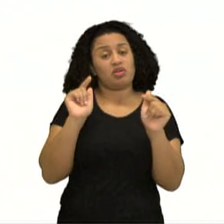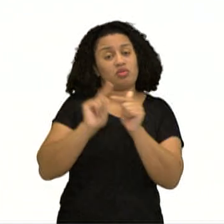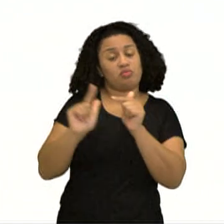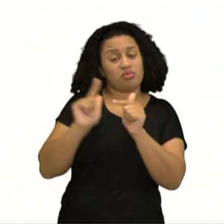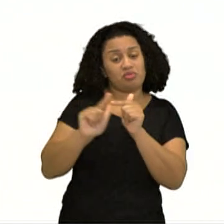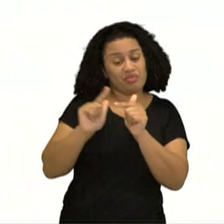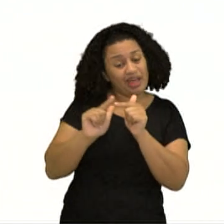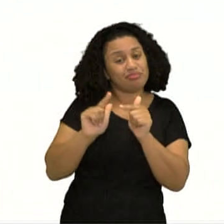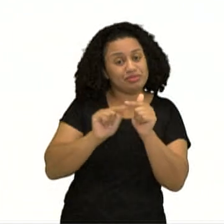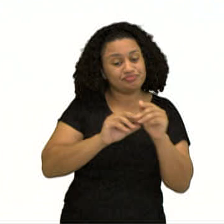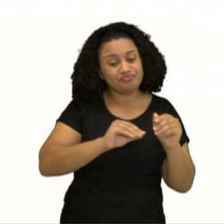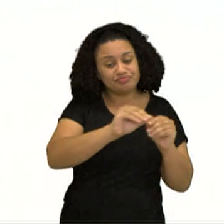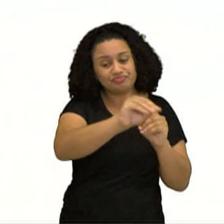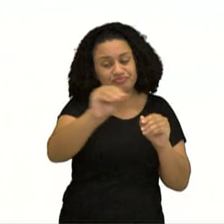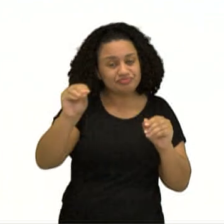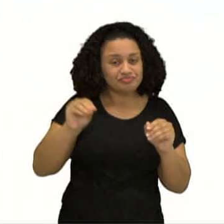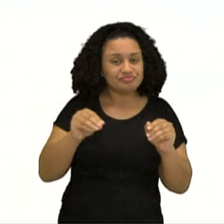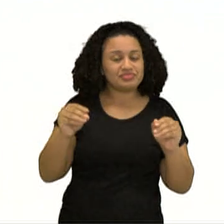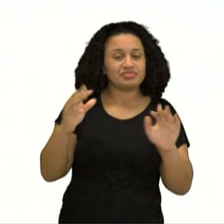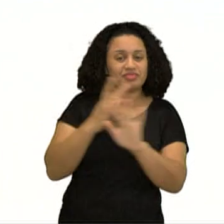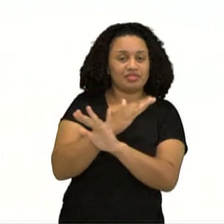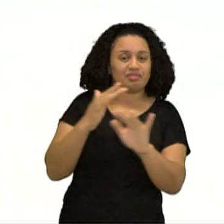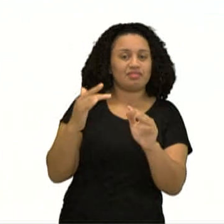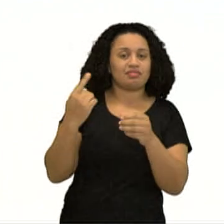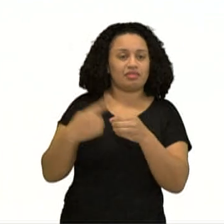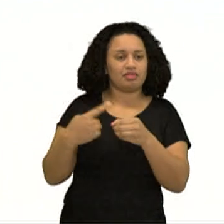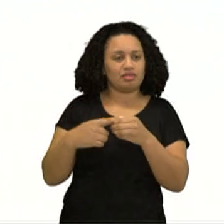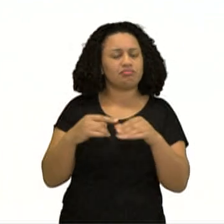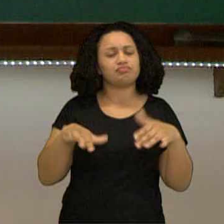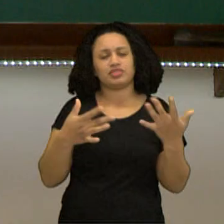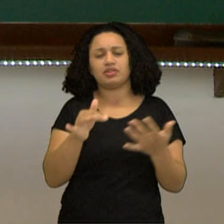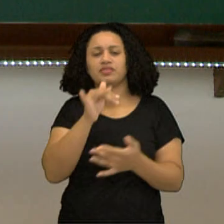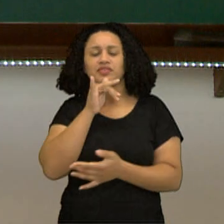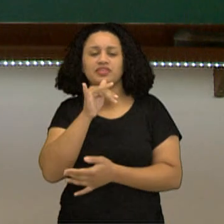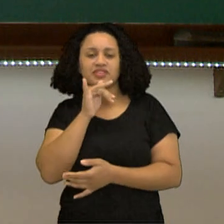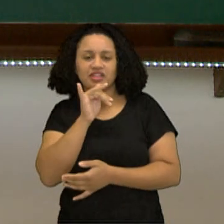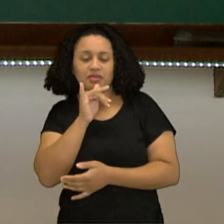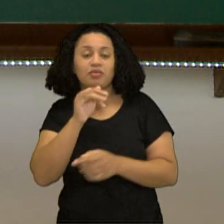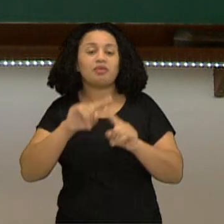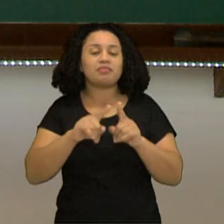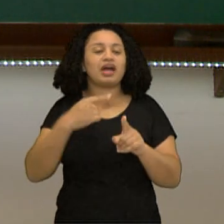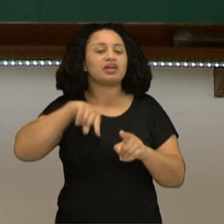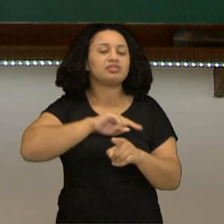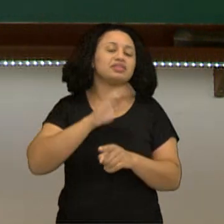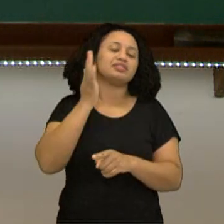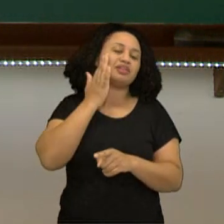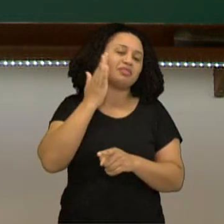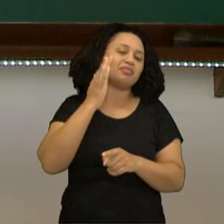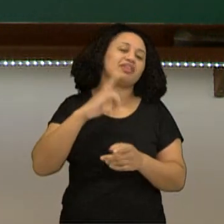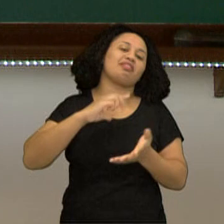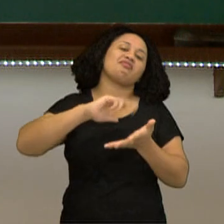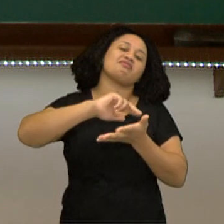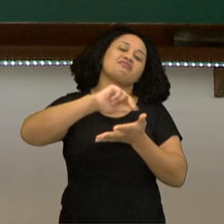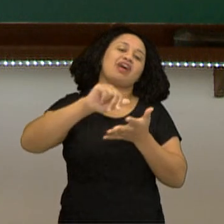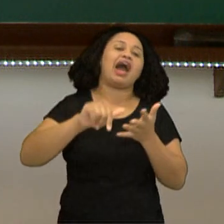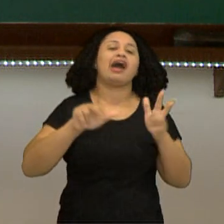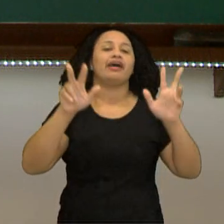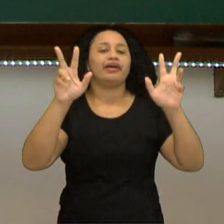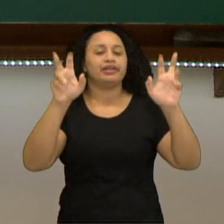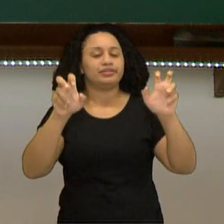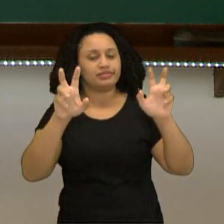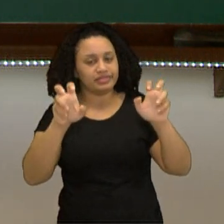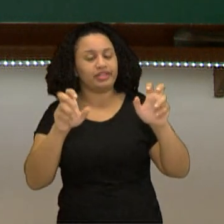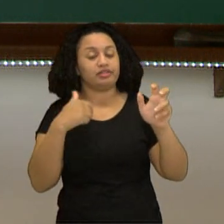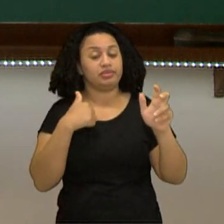de mobilidade urbana, ok? Então, aqui é um exemplo, mas sabemos que tem vários temas.